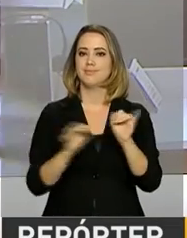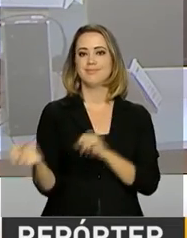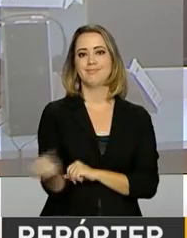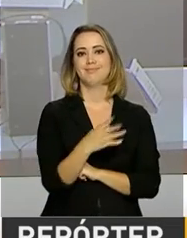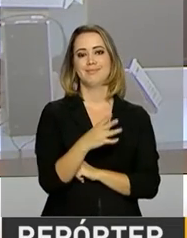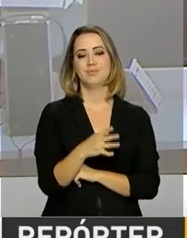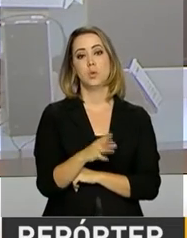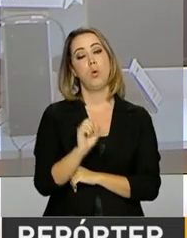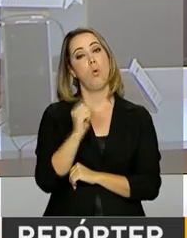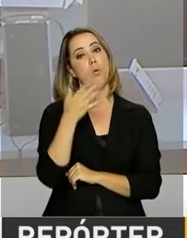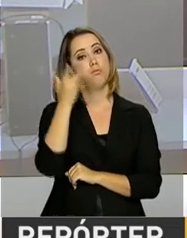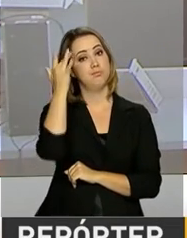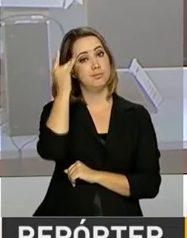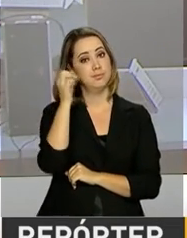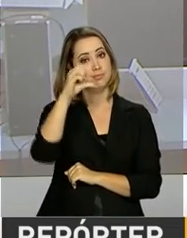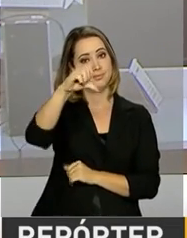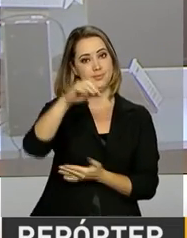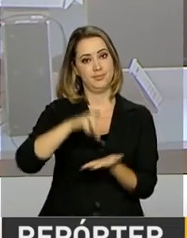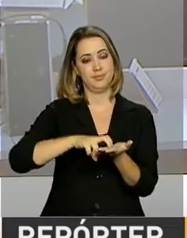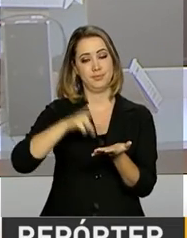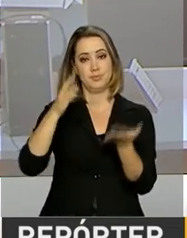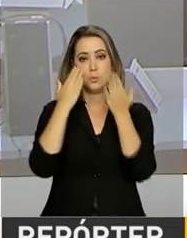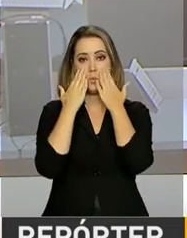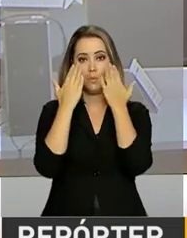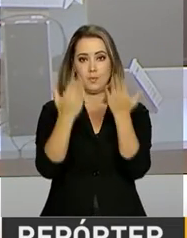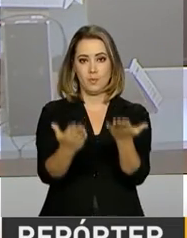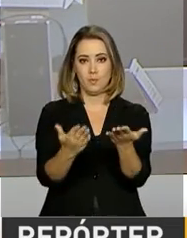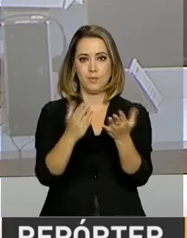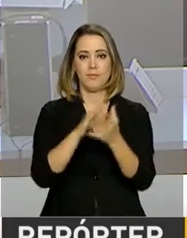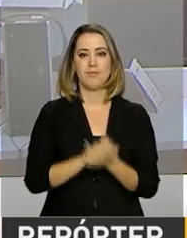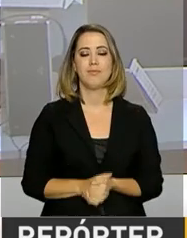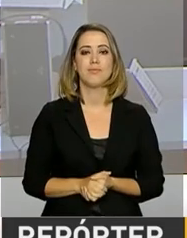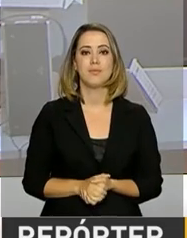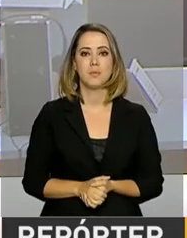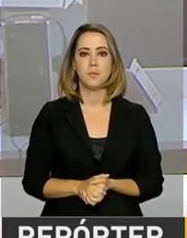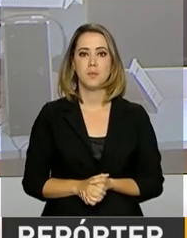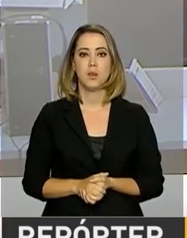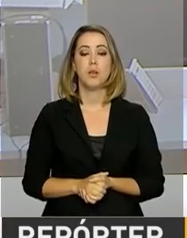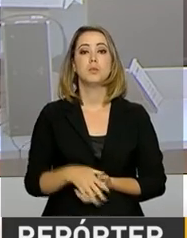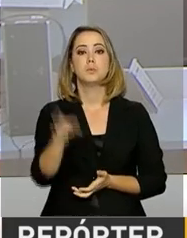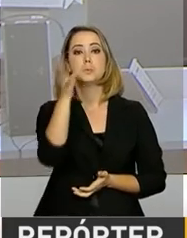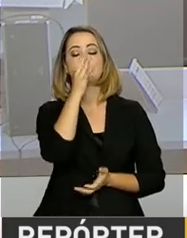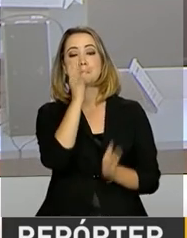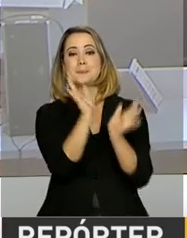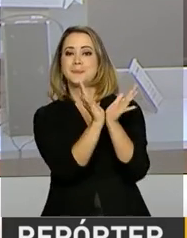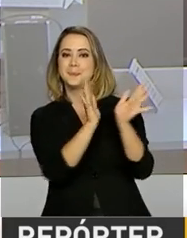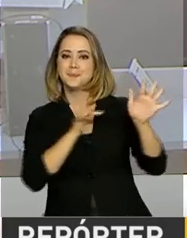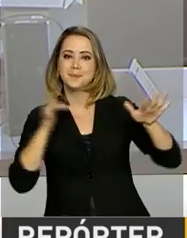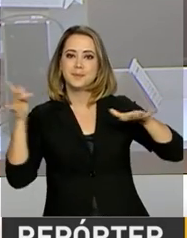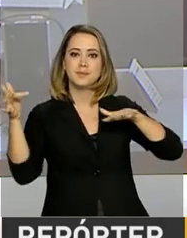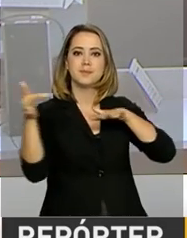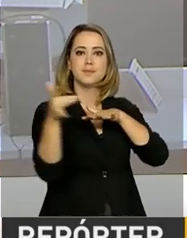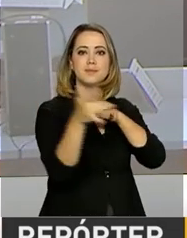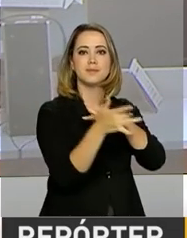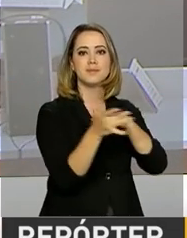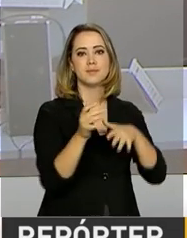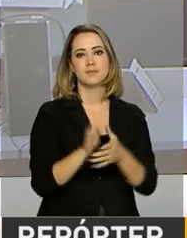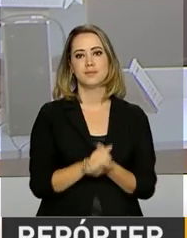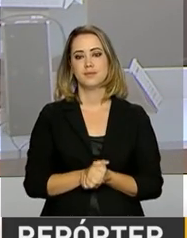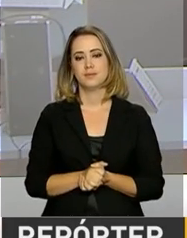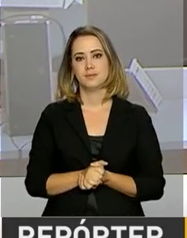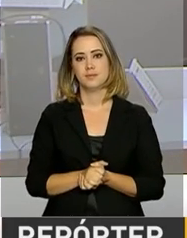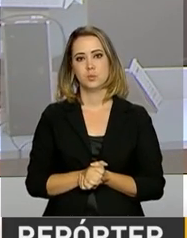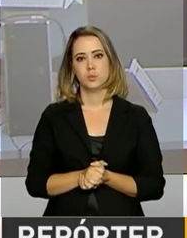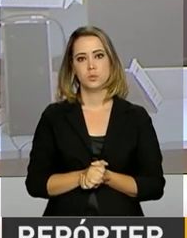ou amanhã às 9 da manhã na primeira edição do repórter nbr acompanhe as novidades também pelas nossas